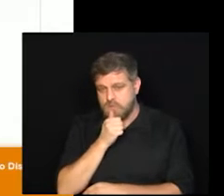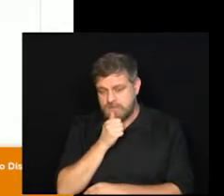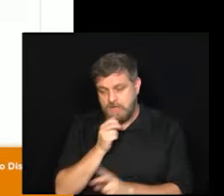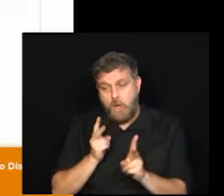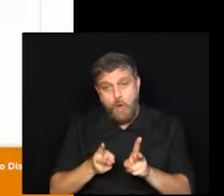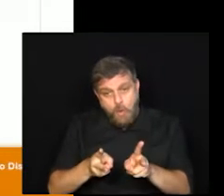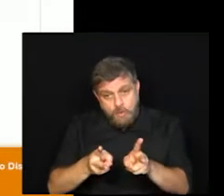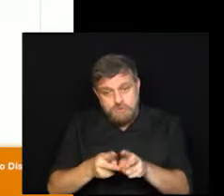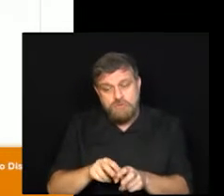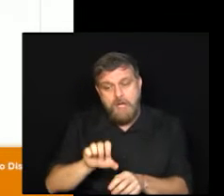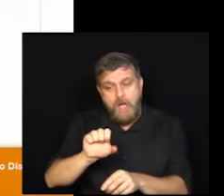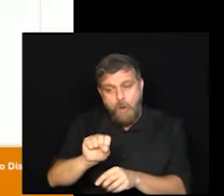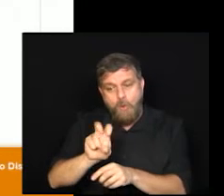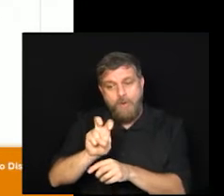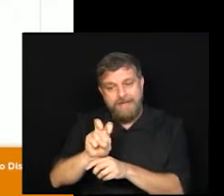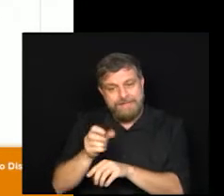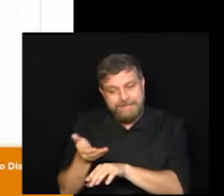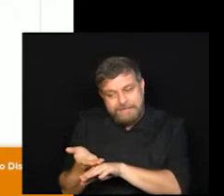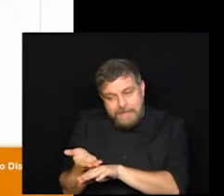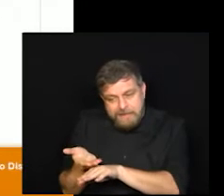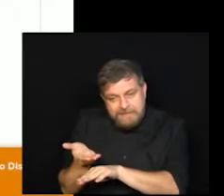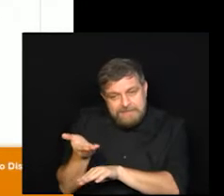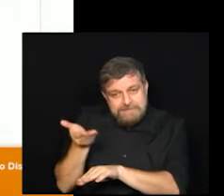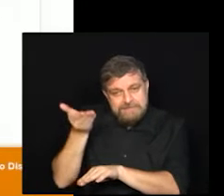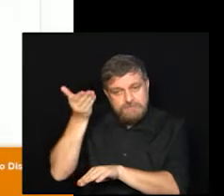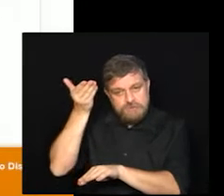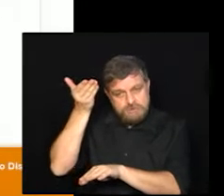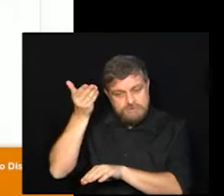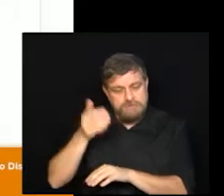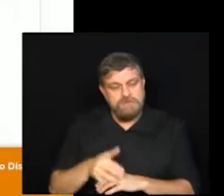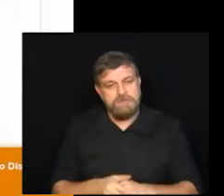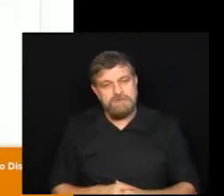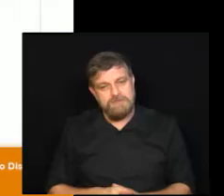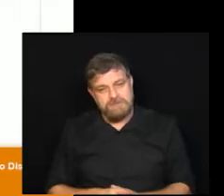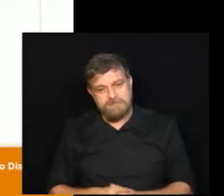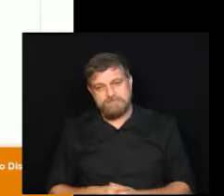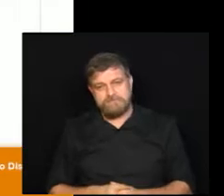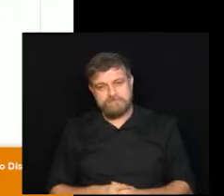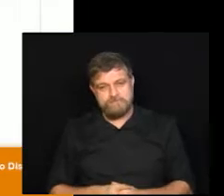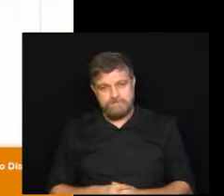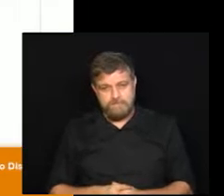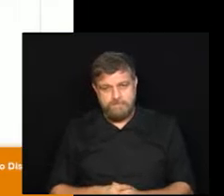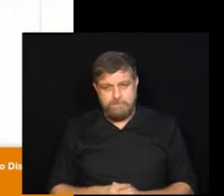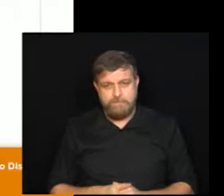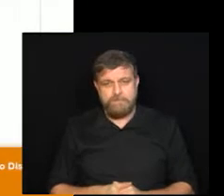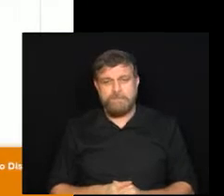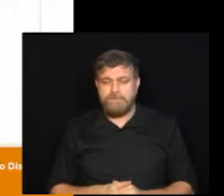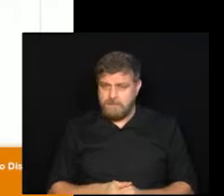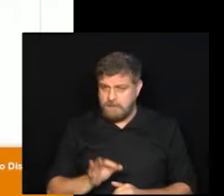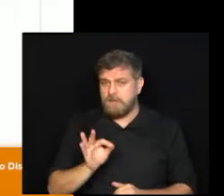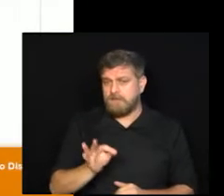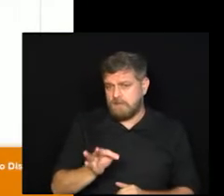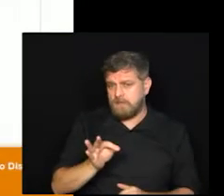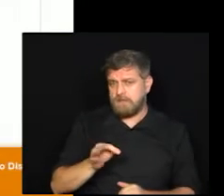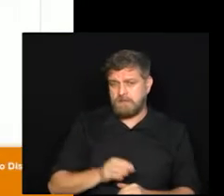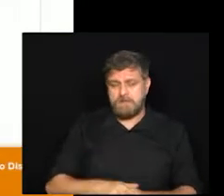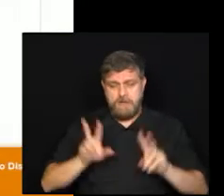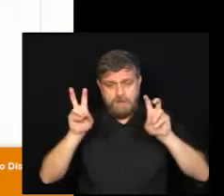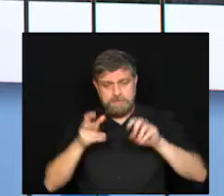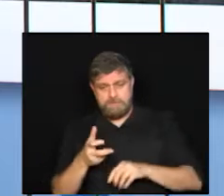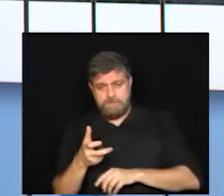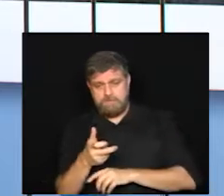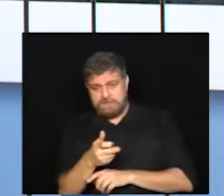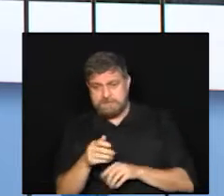Permanece o agendamento para as pessoas acima de 85 anos. E falando em vacina, nós